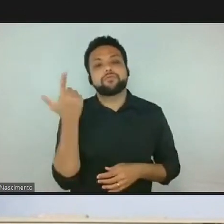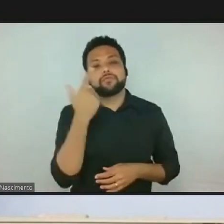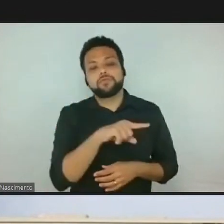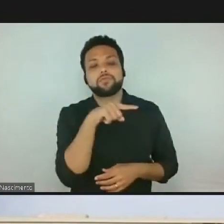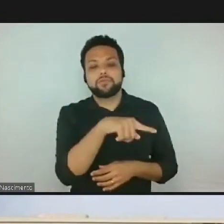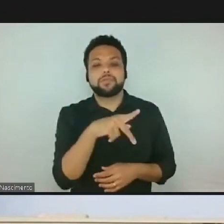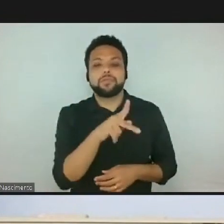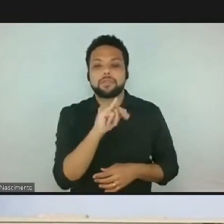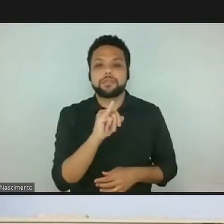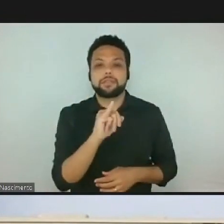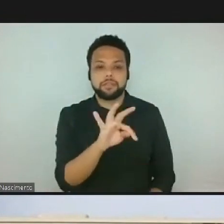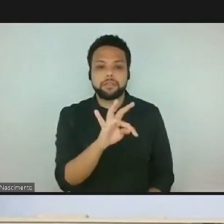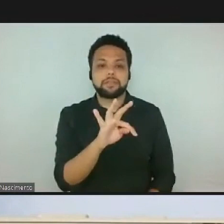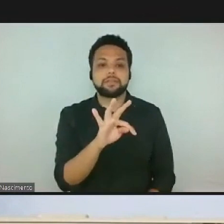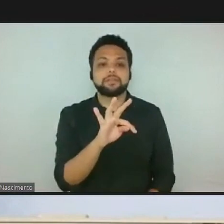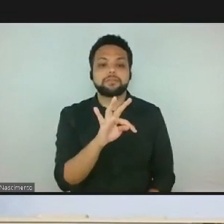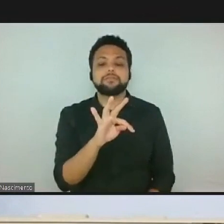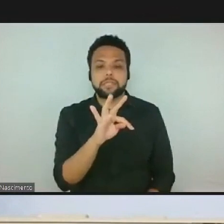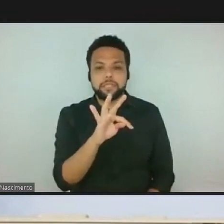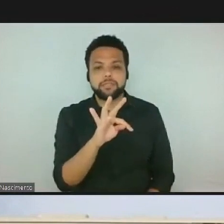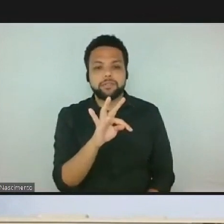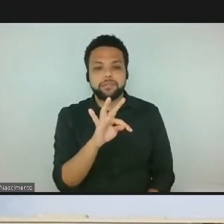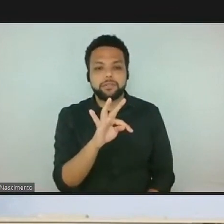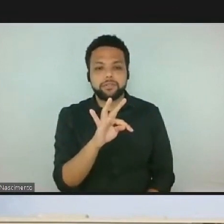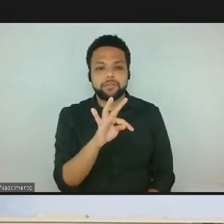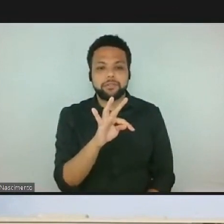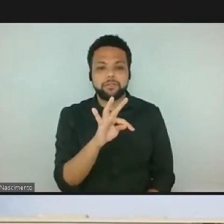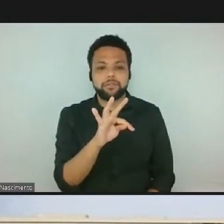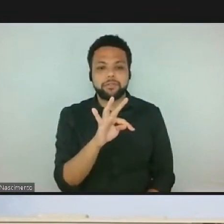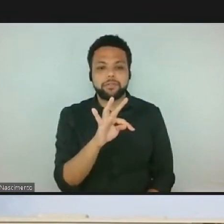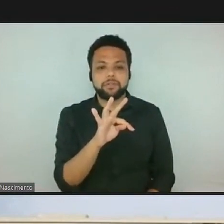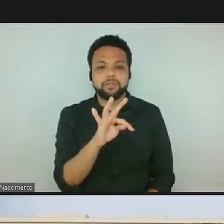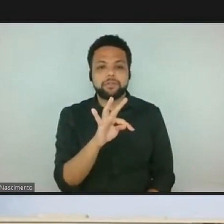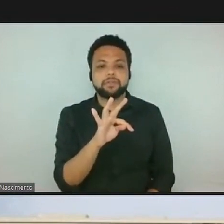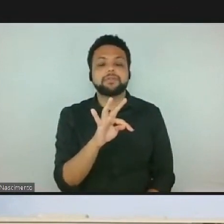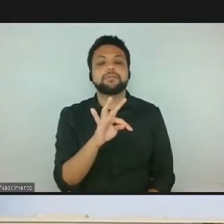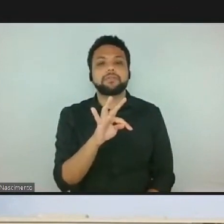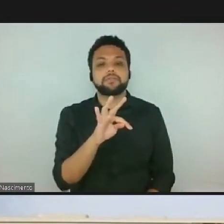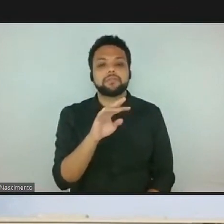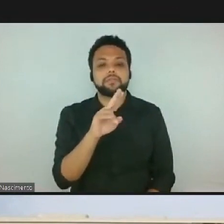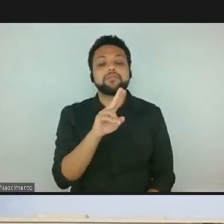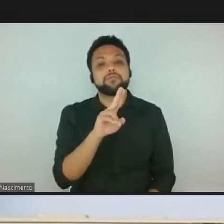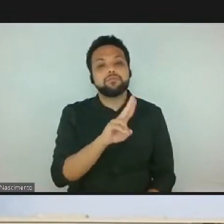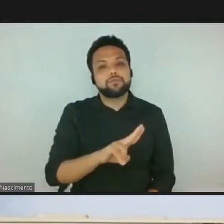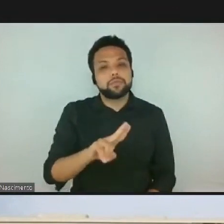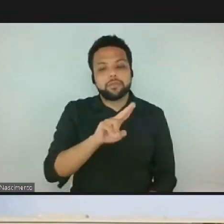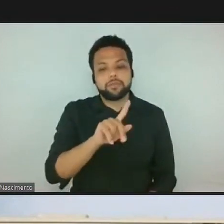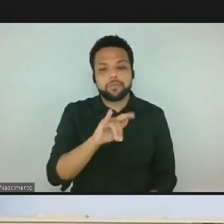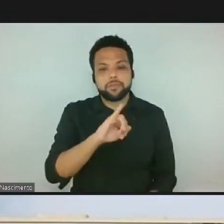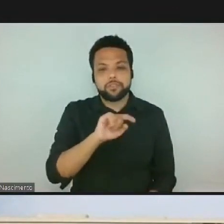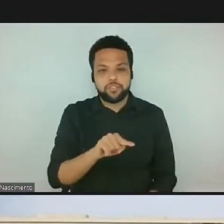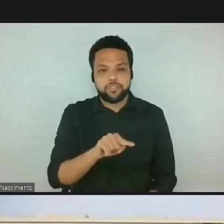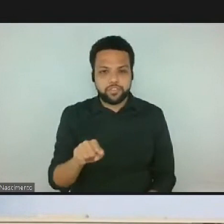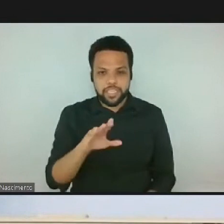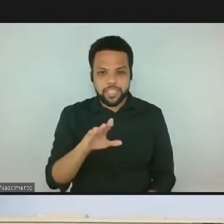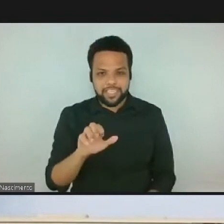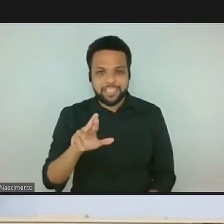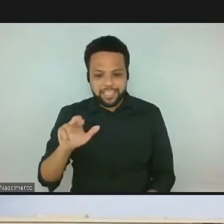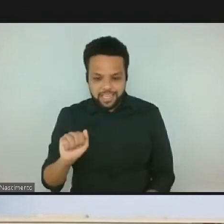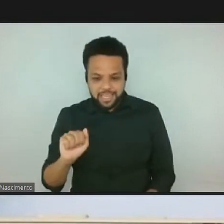kit com a caixa de giz de cera, com 12 giz,